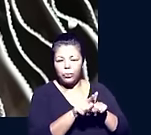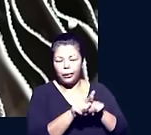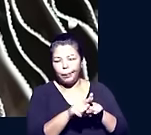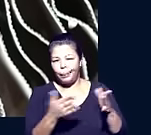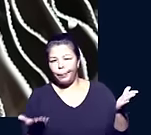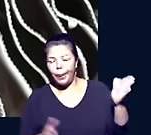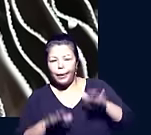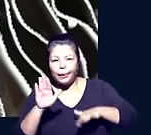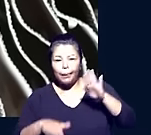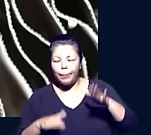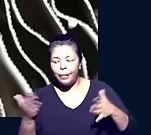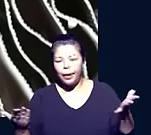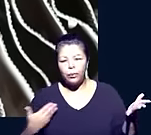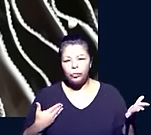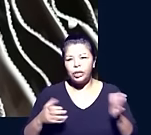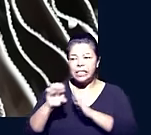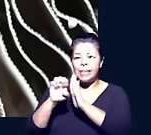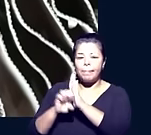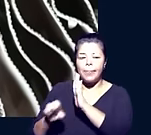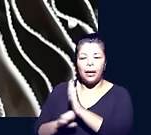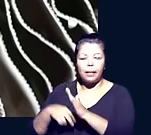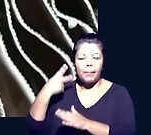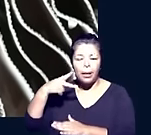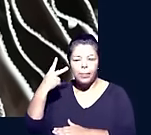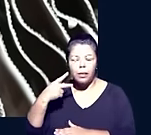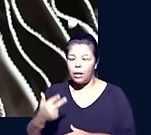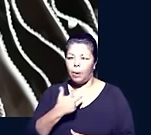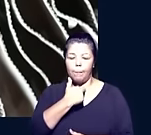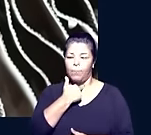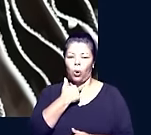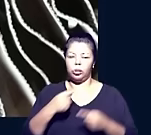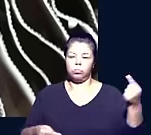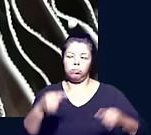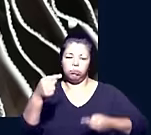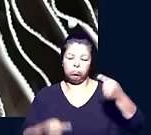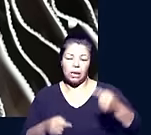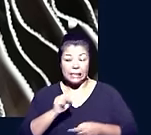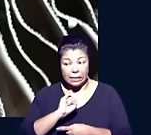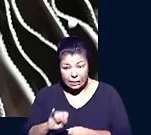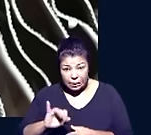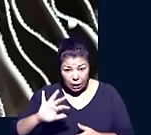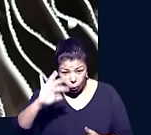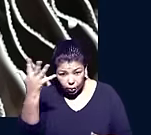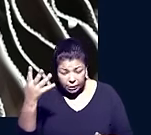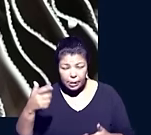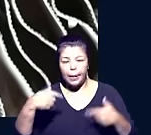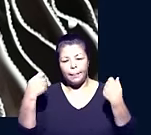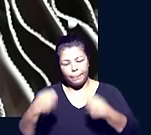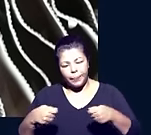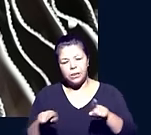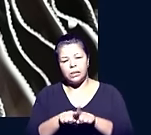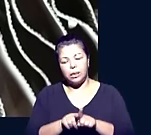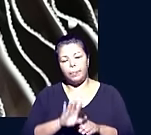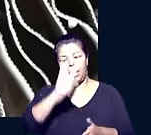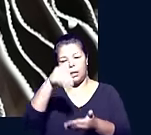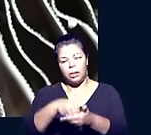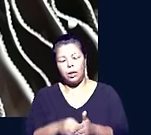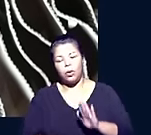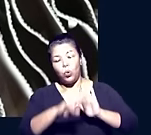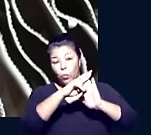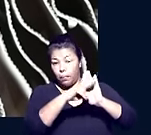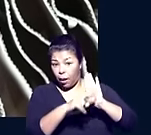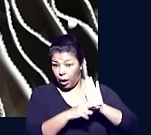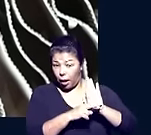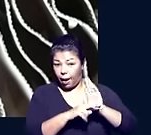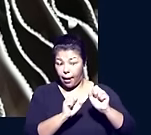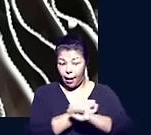e emendas parlamentares isso não deve existir e isso se acontecer terá que ser dentro de uma regra Clara que a